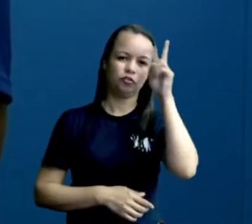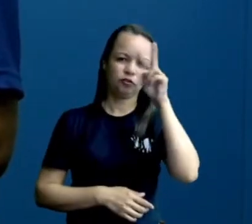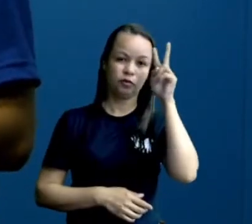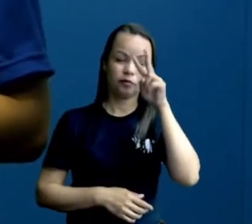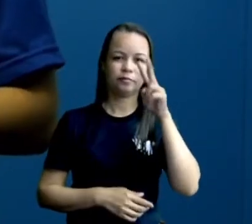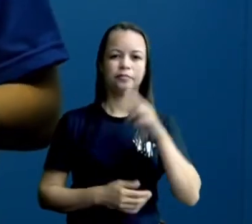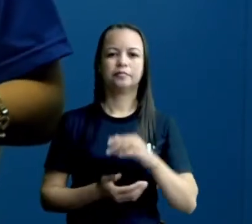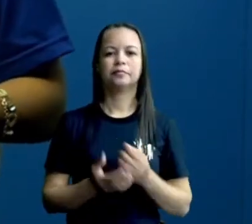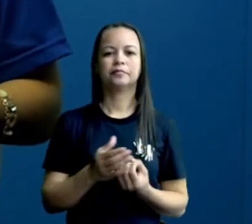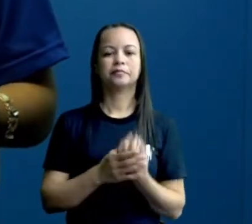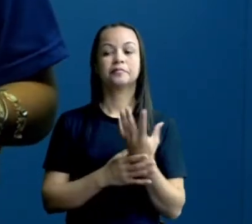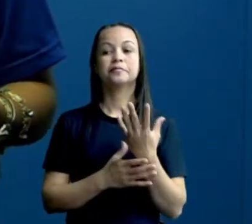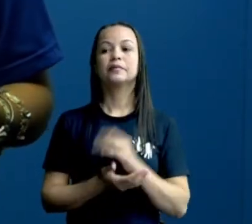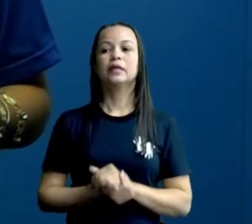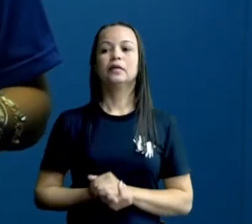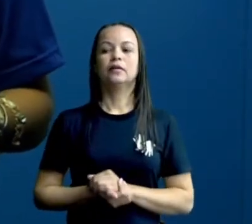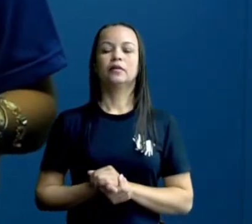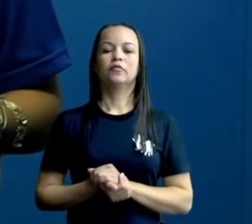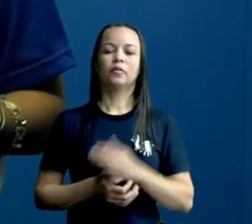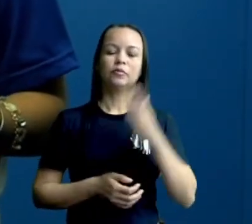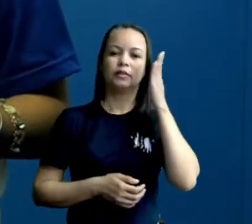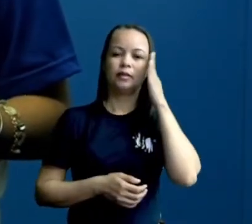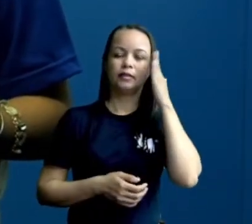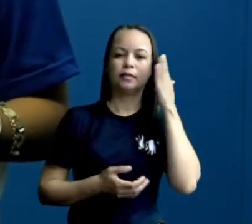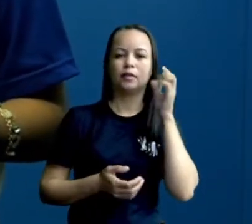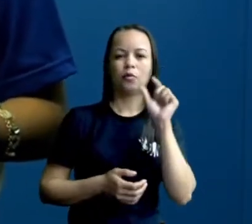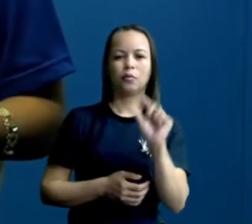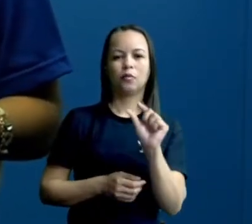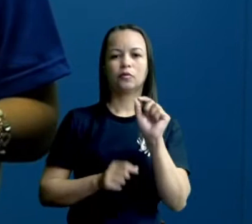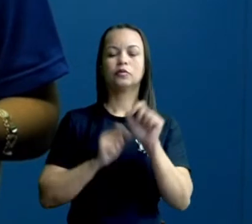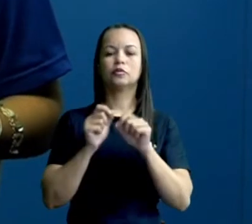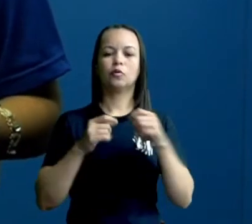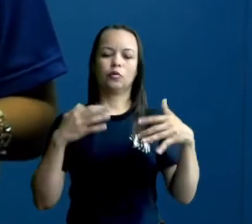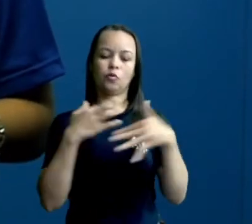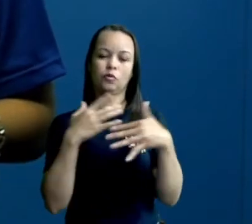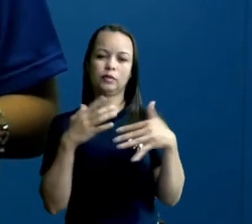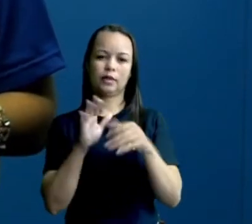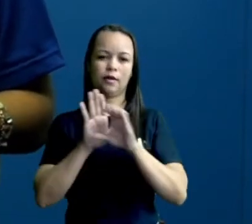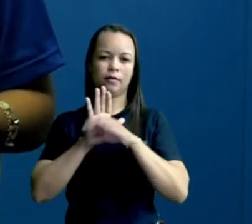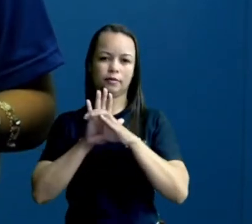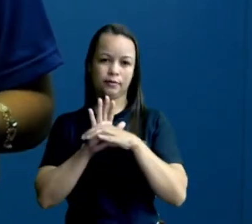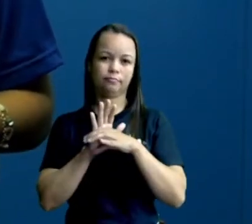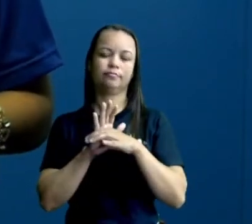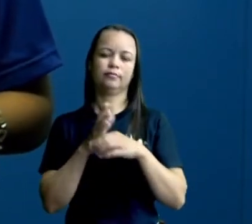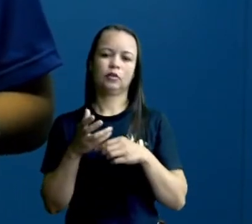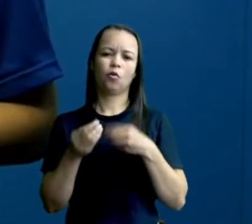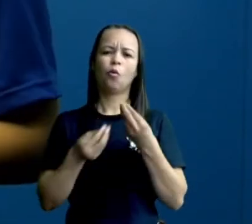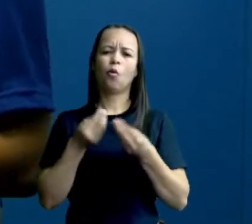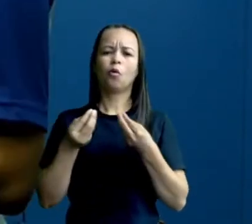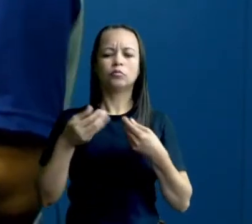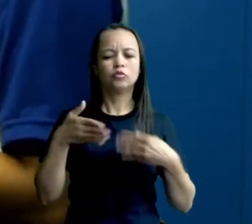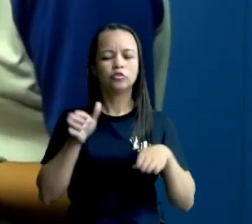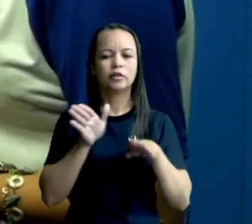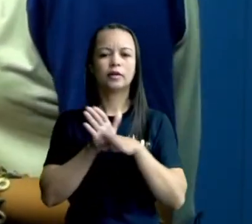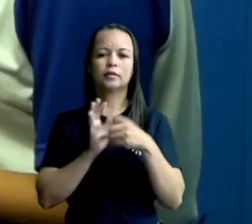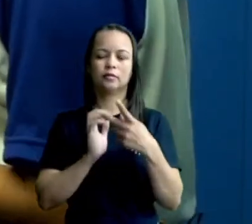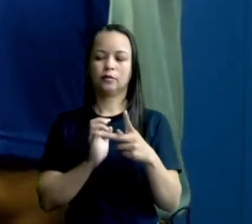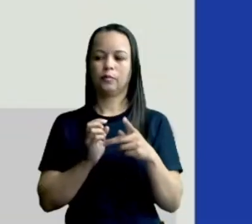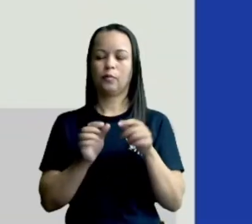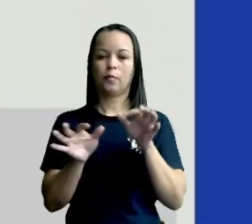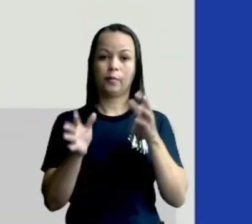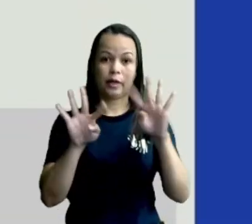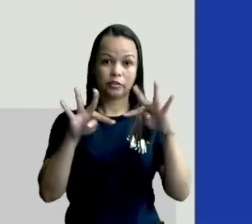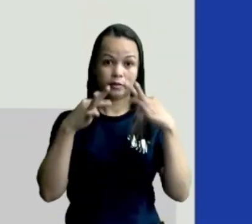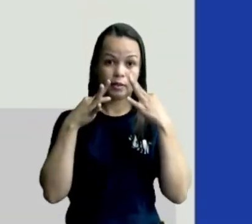Vamos entender um pouquinho sobre o conceito de cidade. Como foi que a gente chegou na cidade de Vitória de Santo Antão? Preste atenção nesse armado aqui que eu montei para